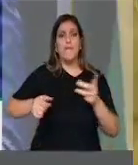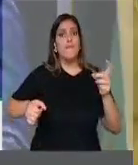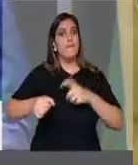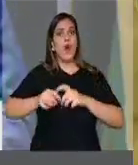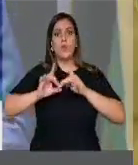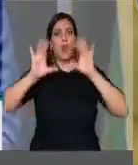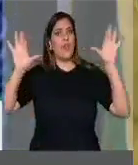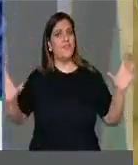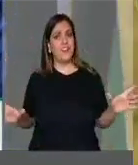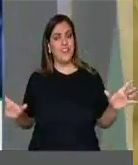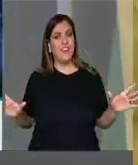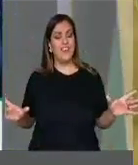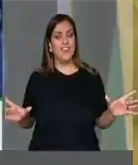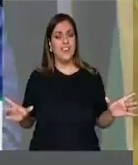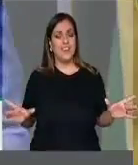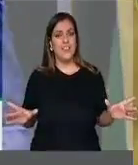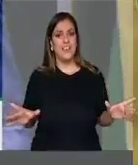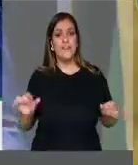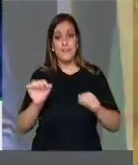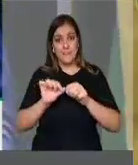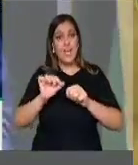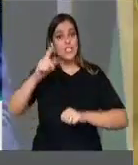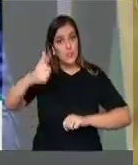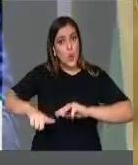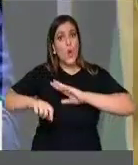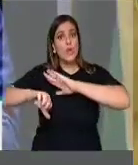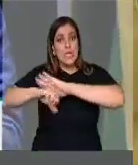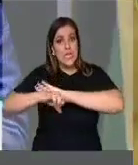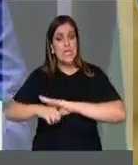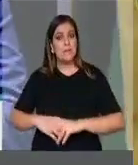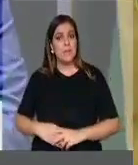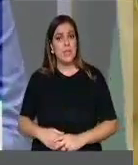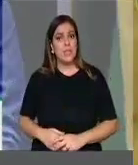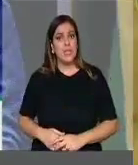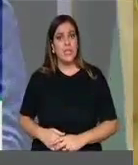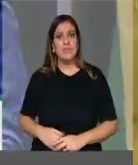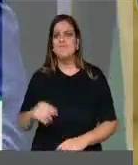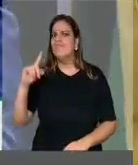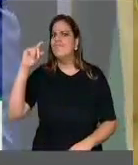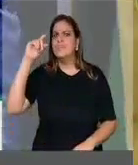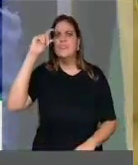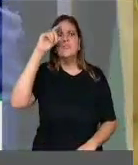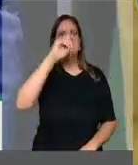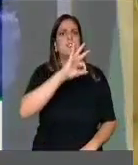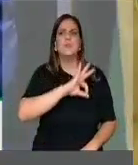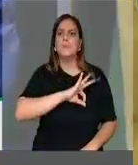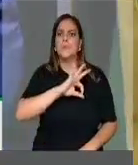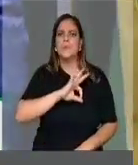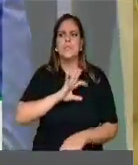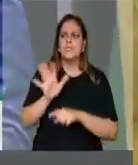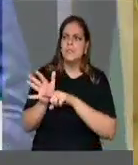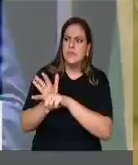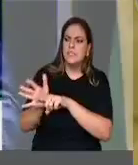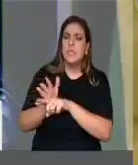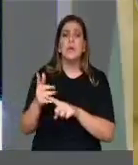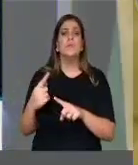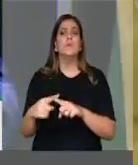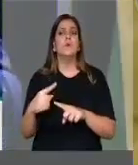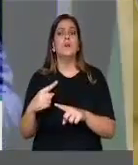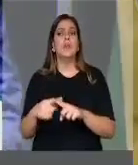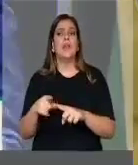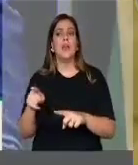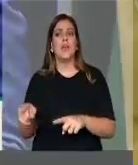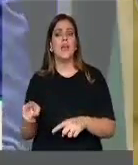O que é pior, voltam a cometer crimes, muitas vezes fica mais difícil para a polícia poder investigar esse crime, porque muitas